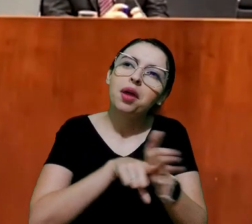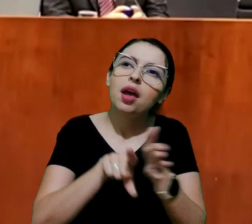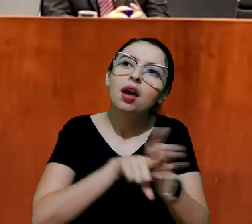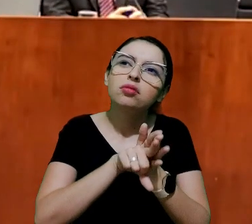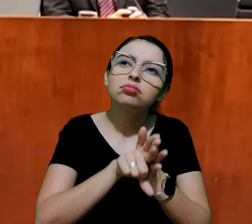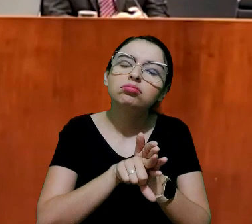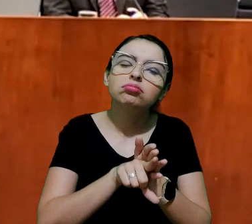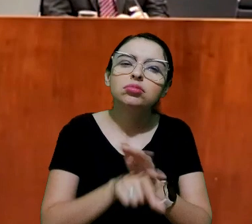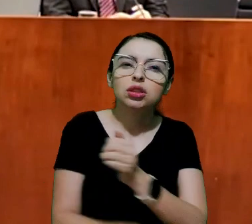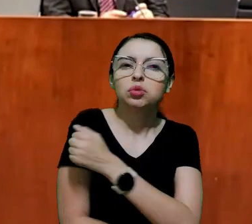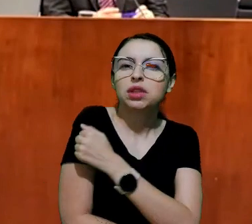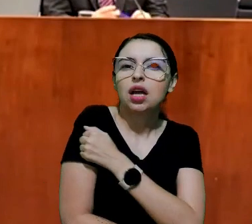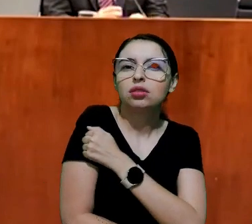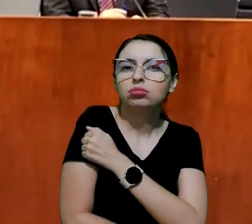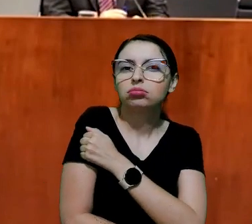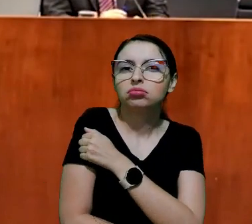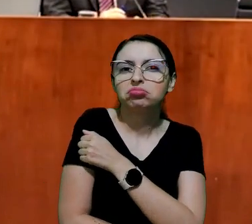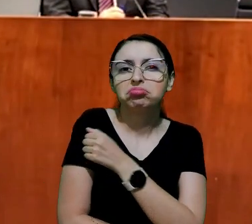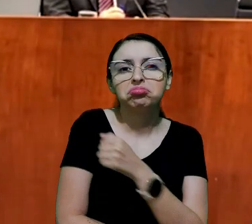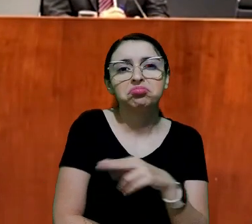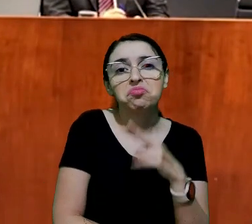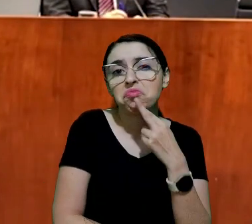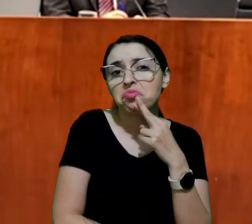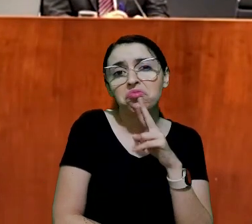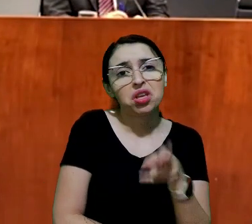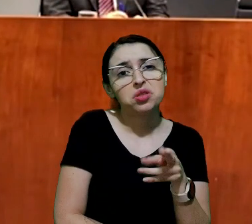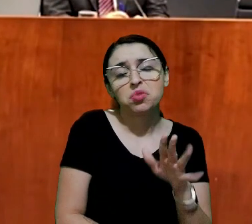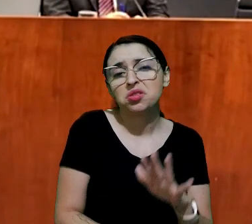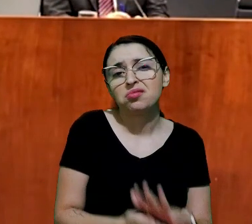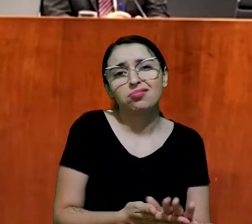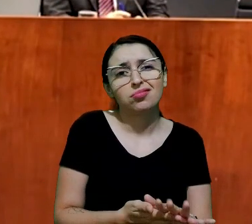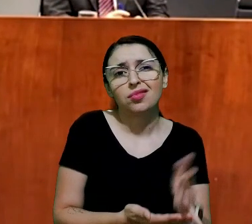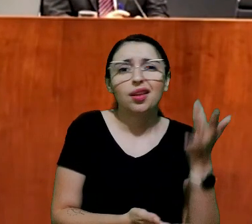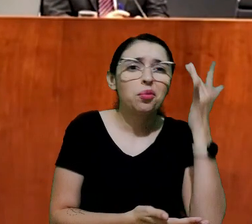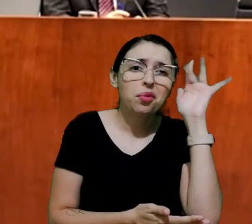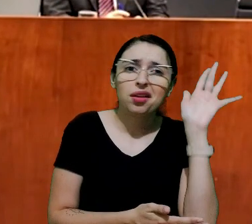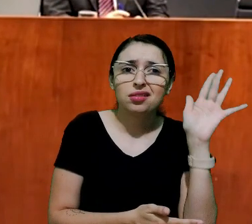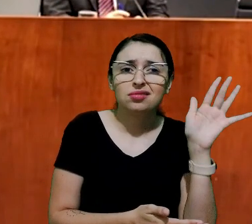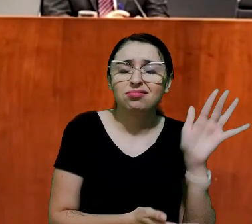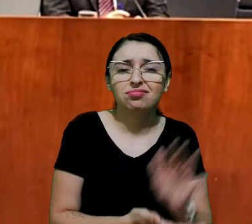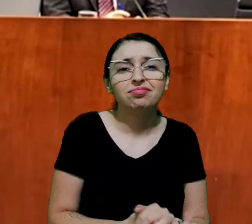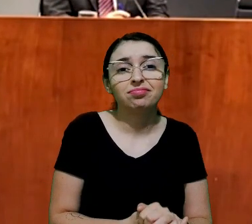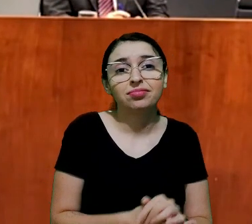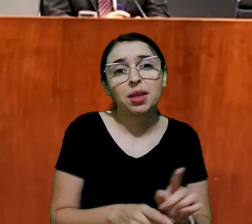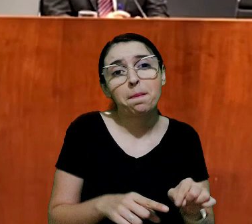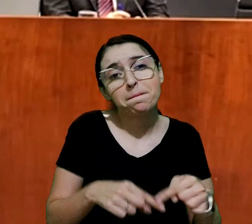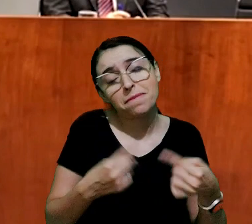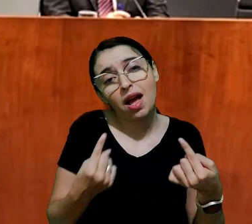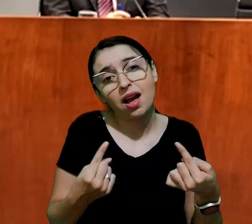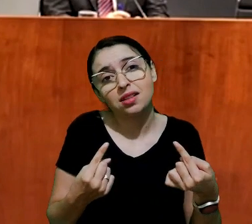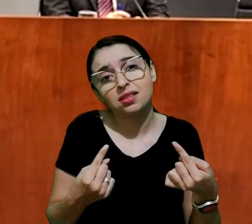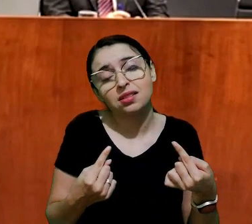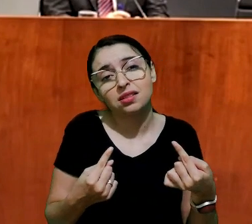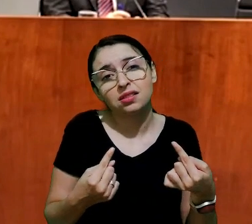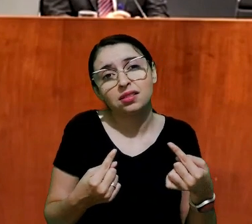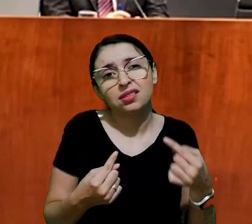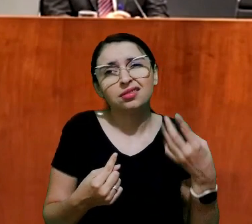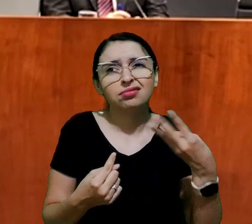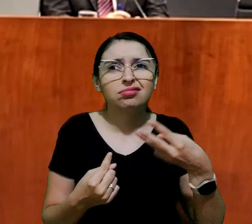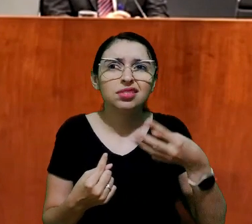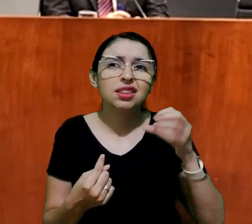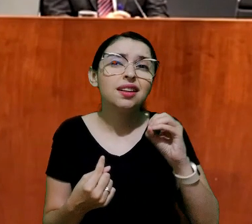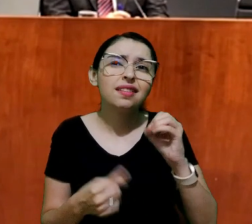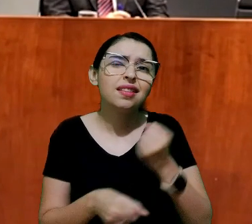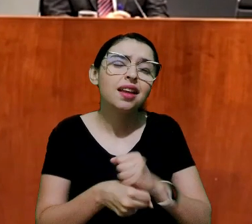família e eu disse, olha, eu não sei essa resposta. Acho que isso não vai dar certo. Mas se daqui há 30 anos,